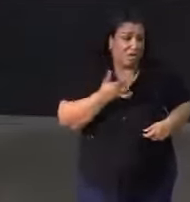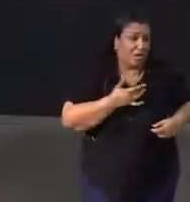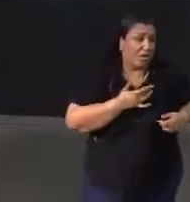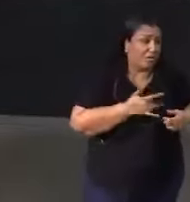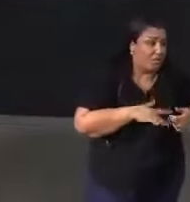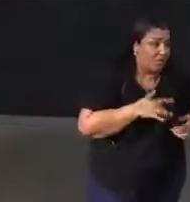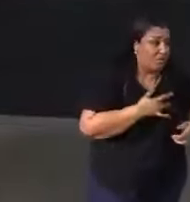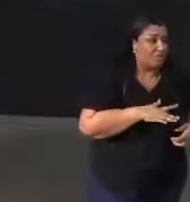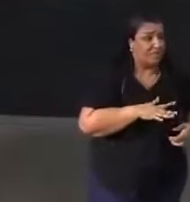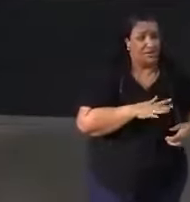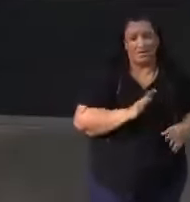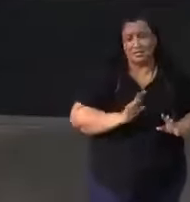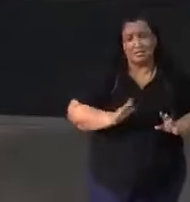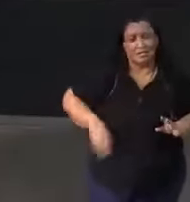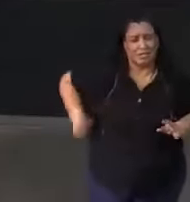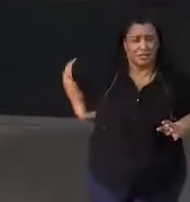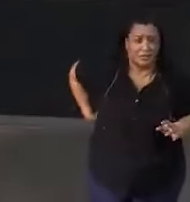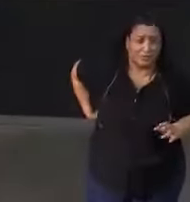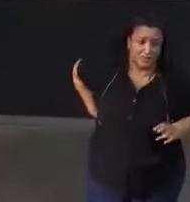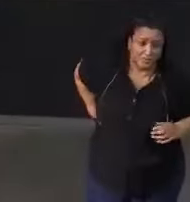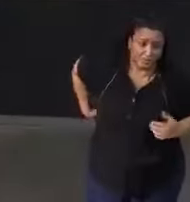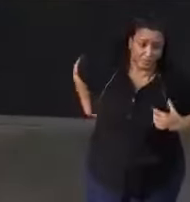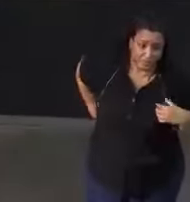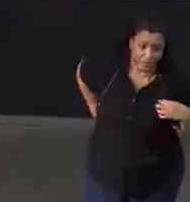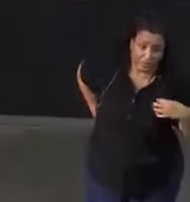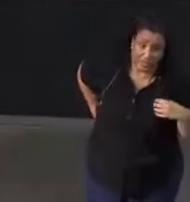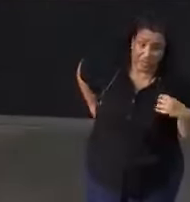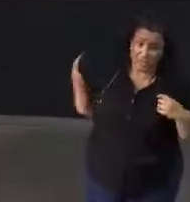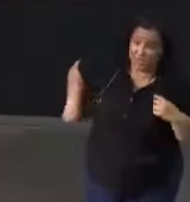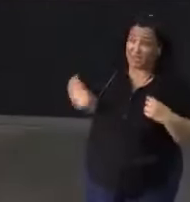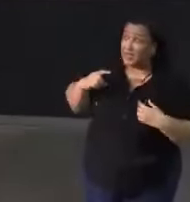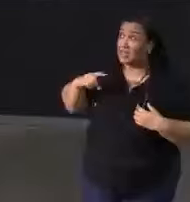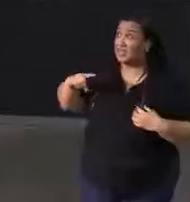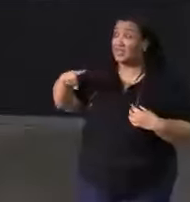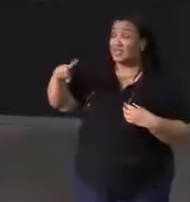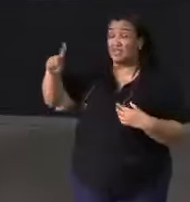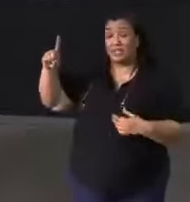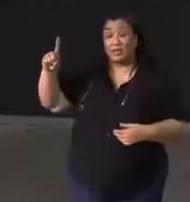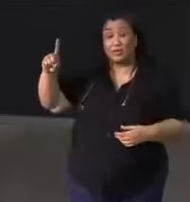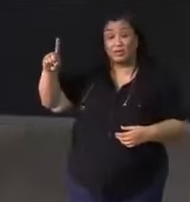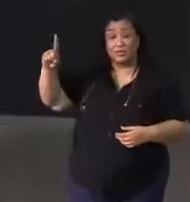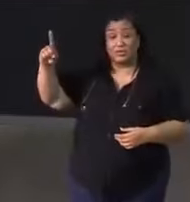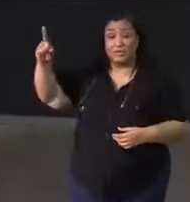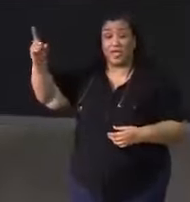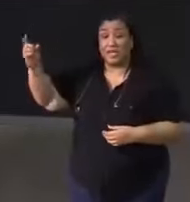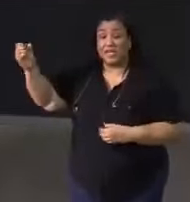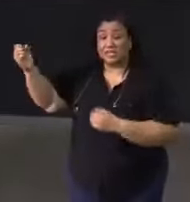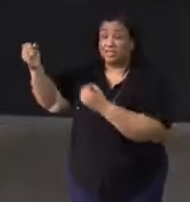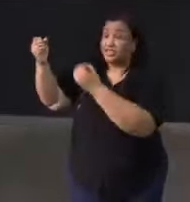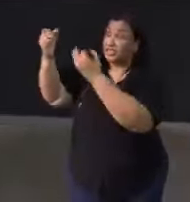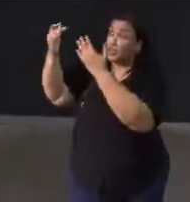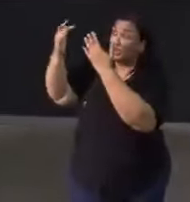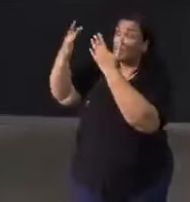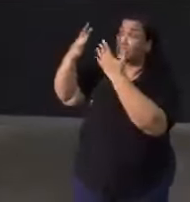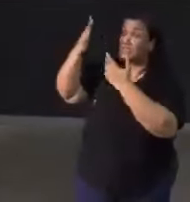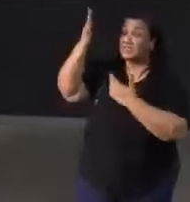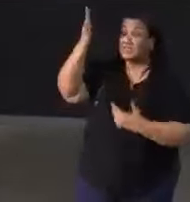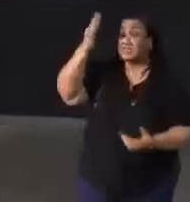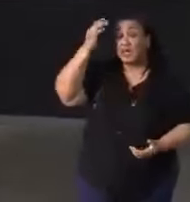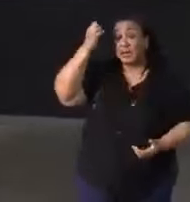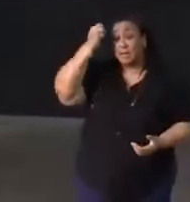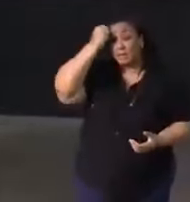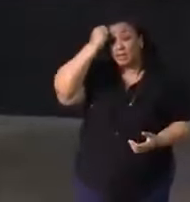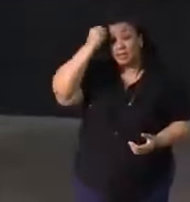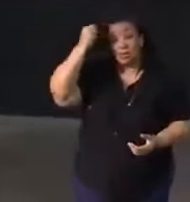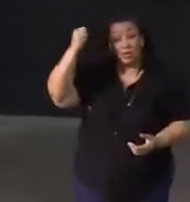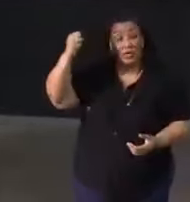você. Não. Deus te deu sabedoria, você tem a mente de Cristo. Deus te deu um coração de carne, você